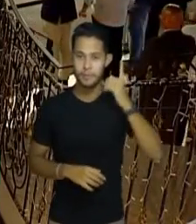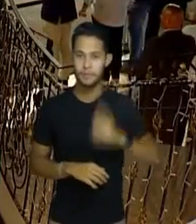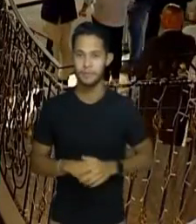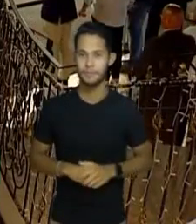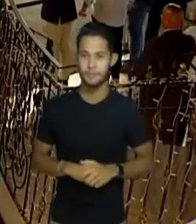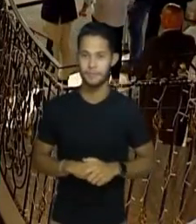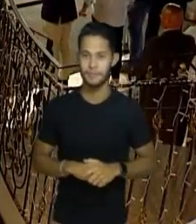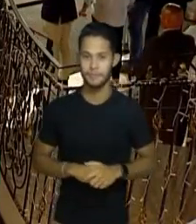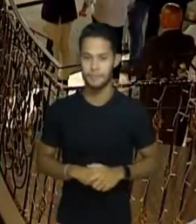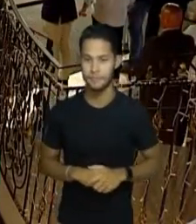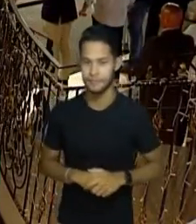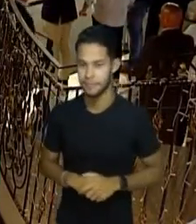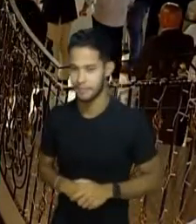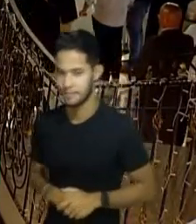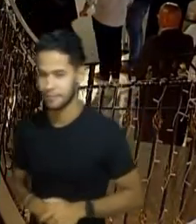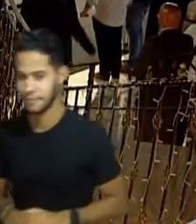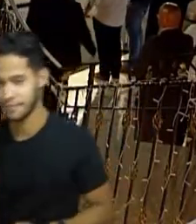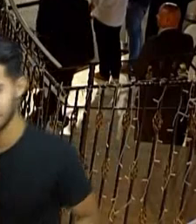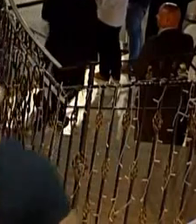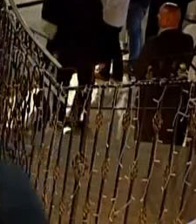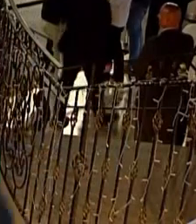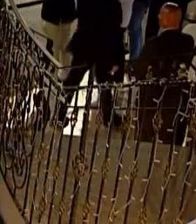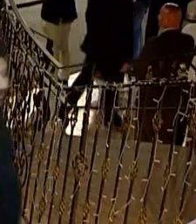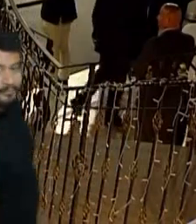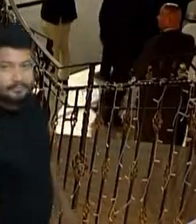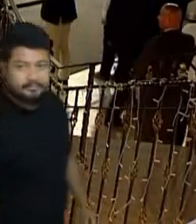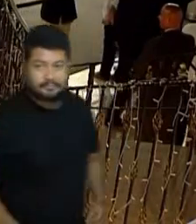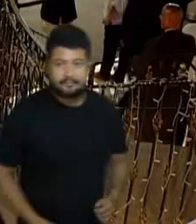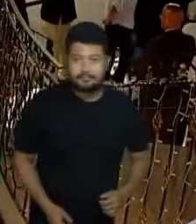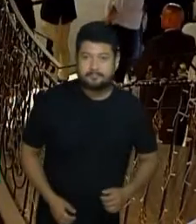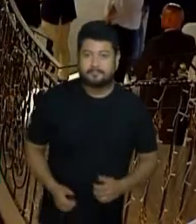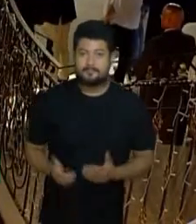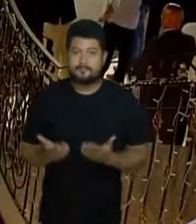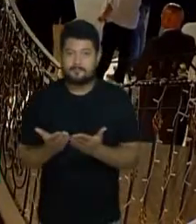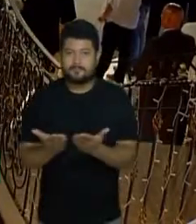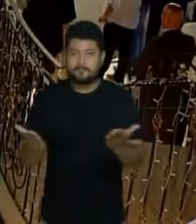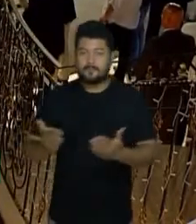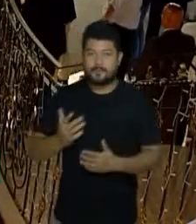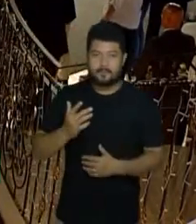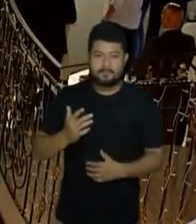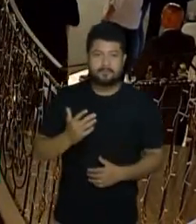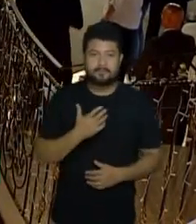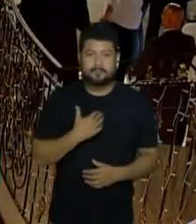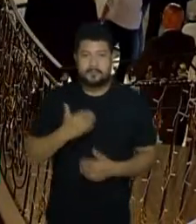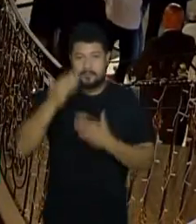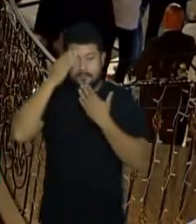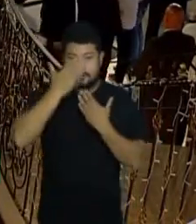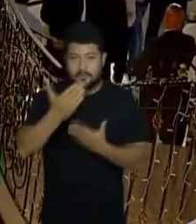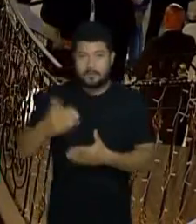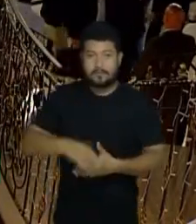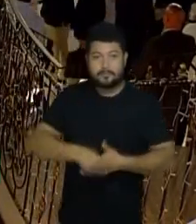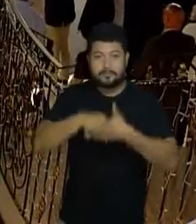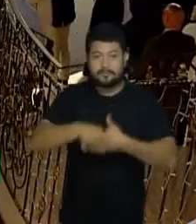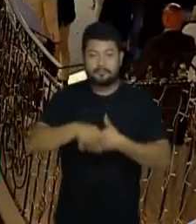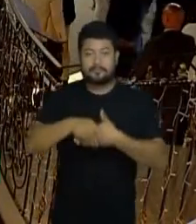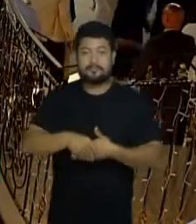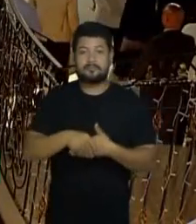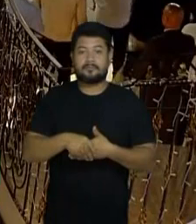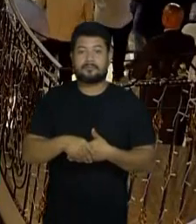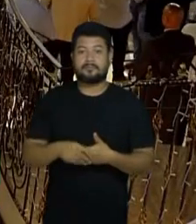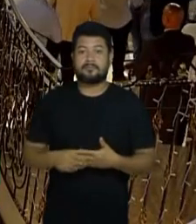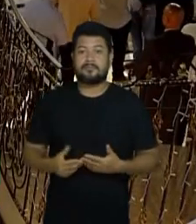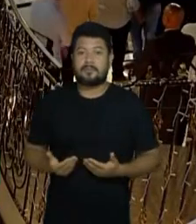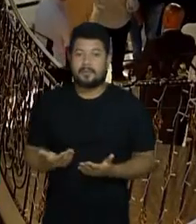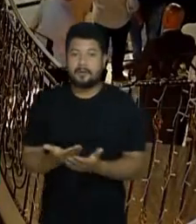Senhoras e senhores, senhor presidente, muito boa tarde a todos e todas. Antes ainda das saudações, eu quero